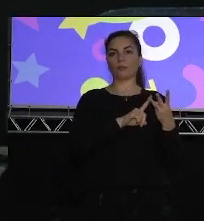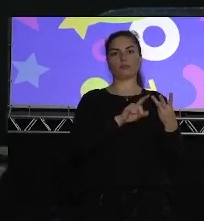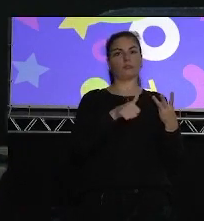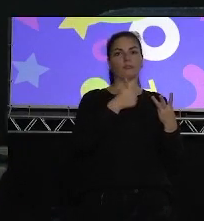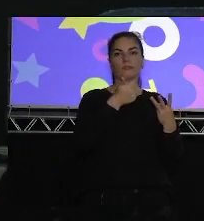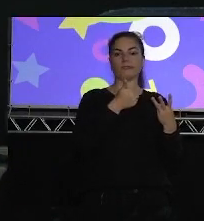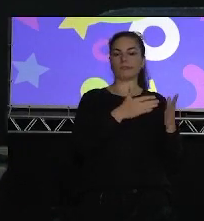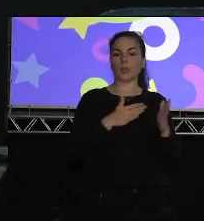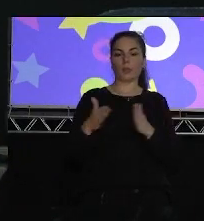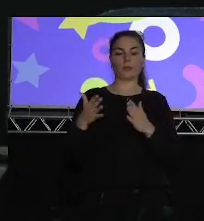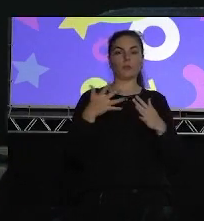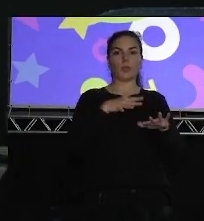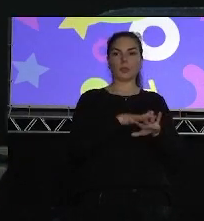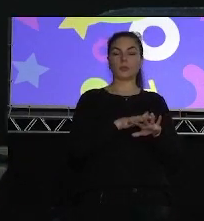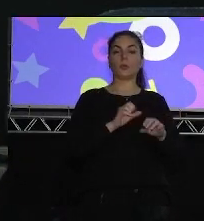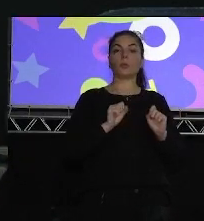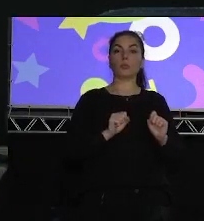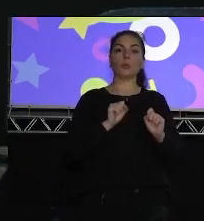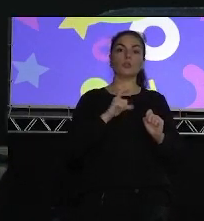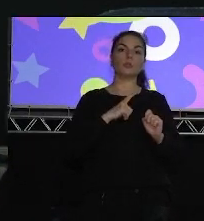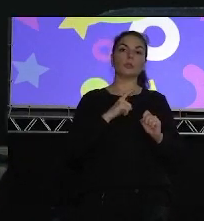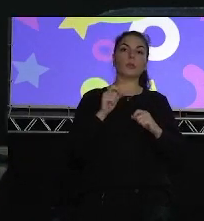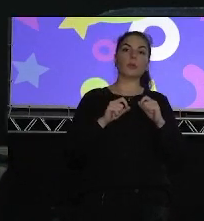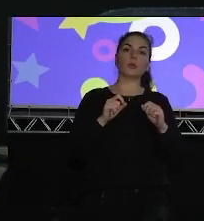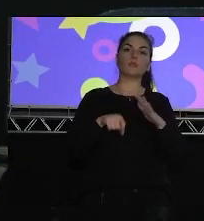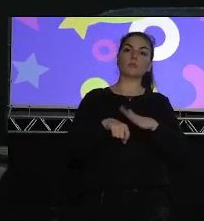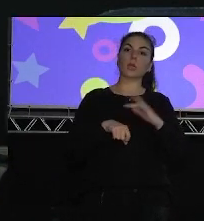processo. Então, eu posso ter a necessidade de ter mais um